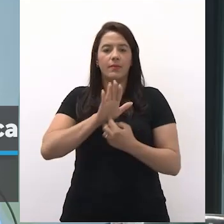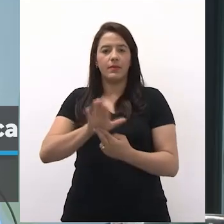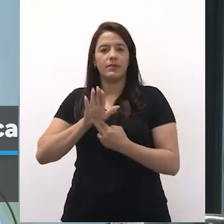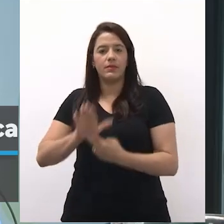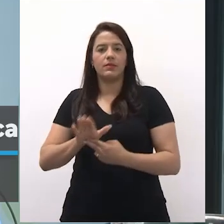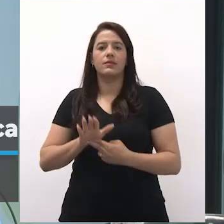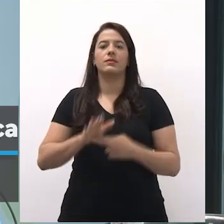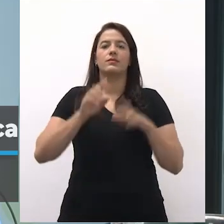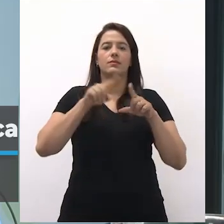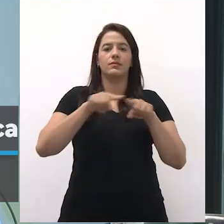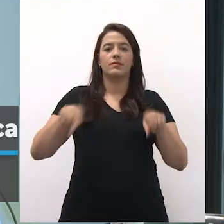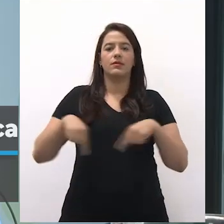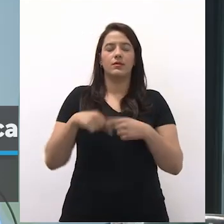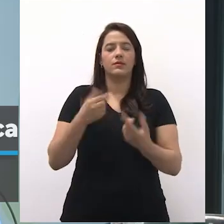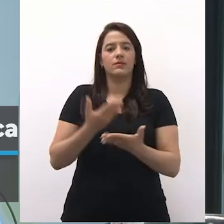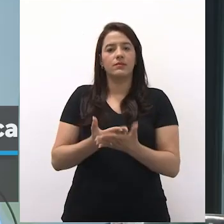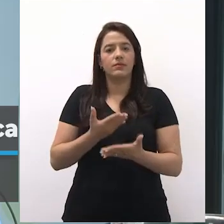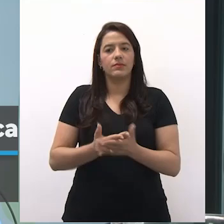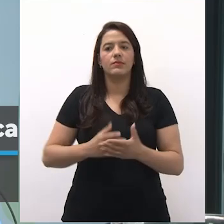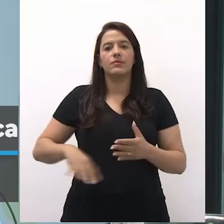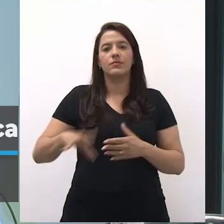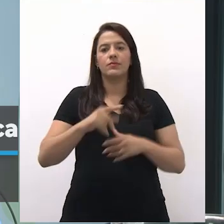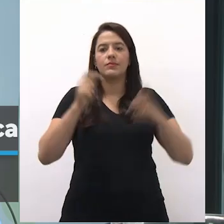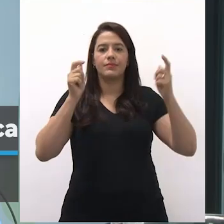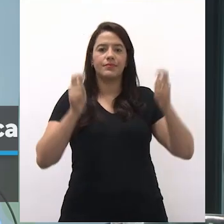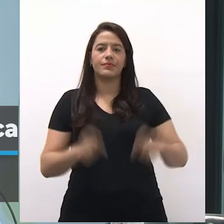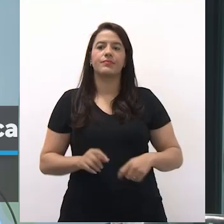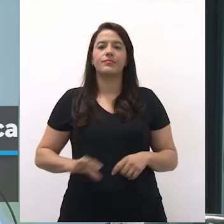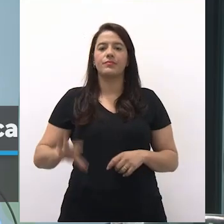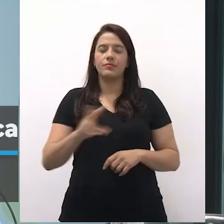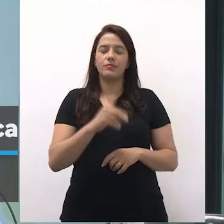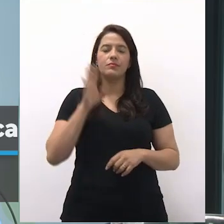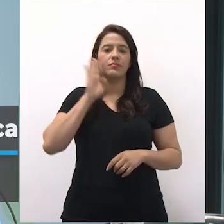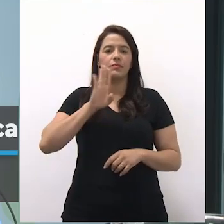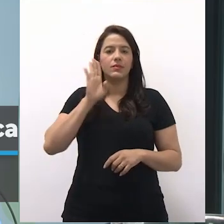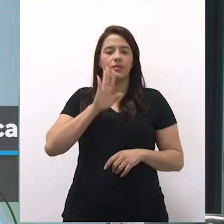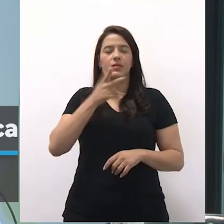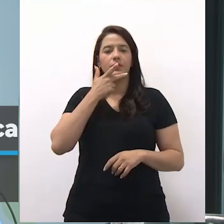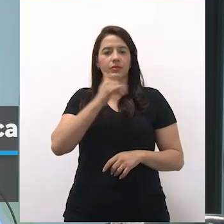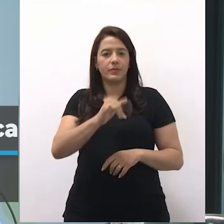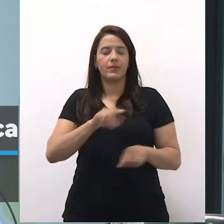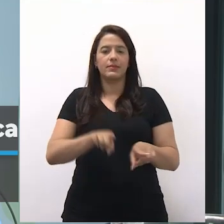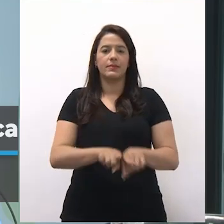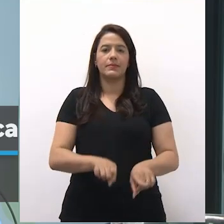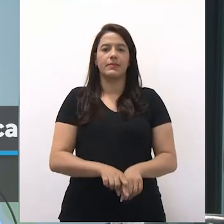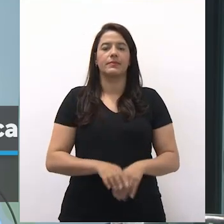E pais, né? A participação da comunidade escolar, né? Muito importante isso.